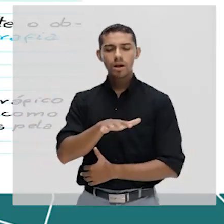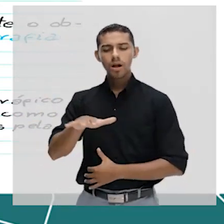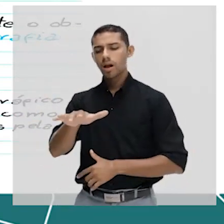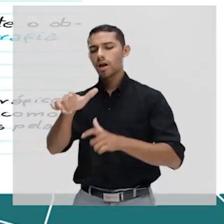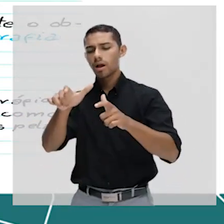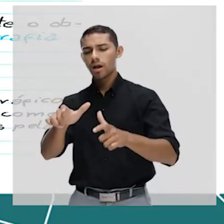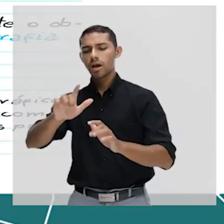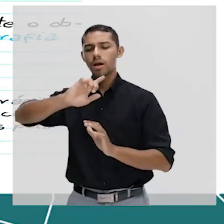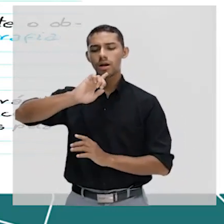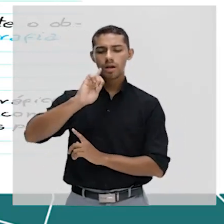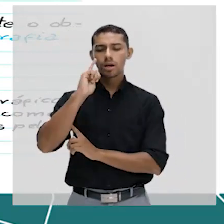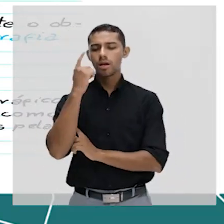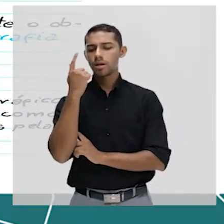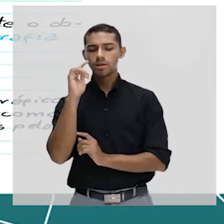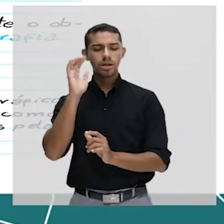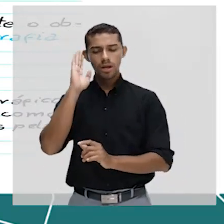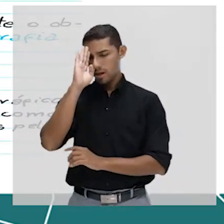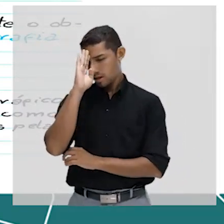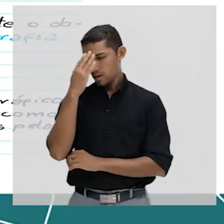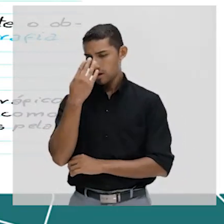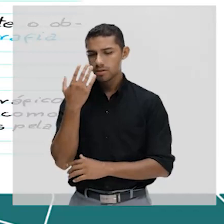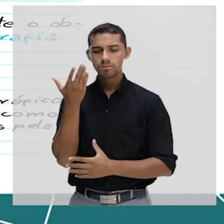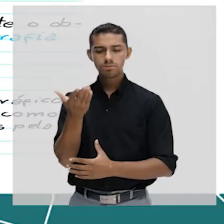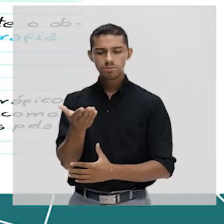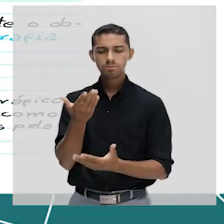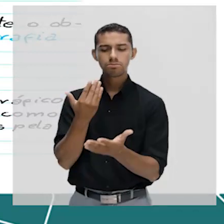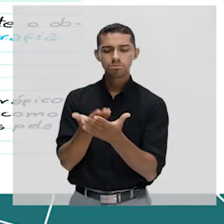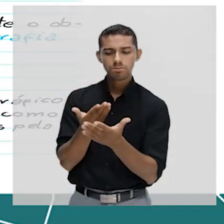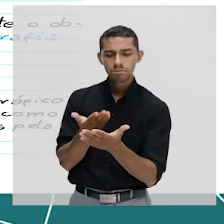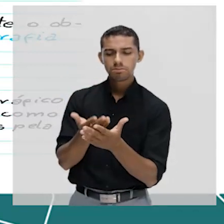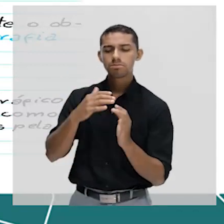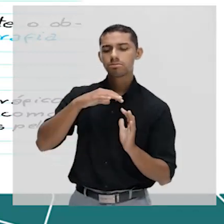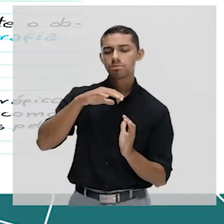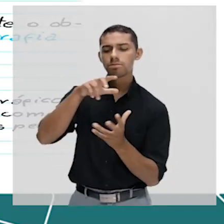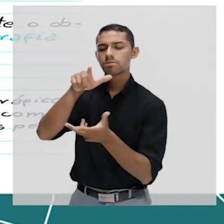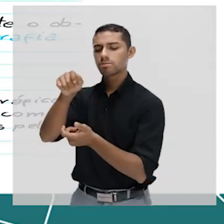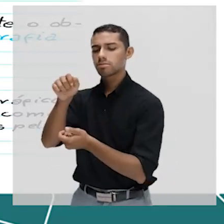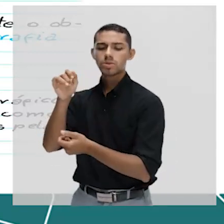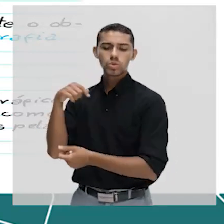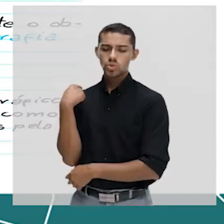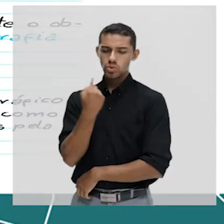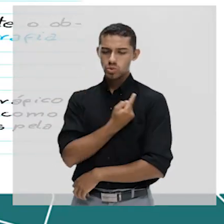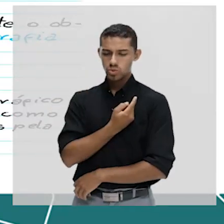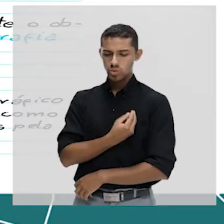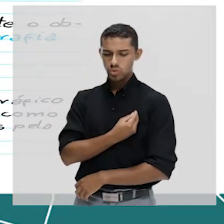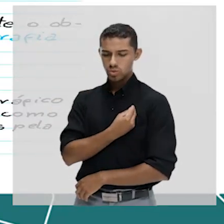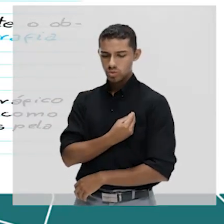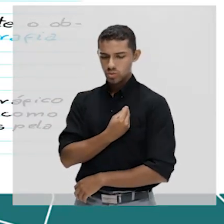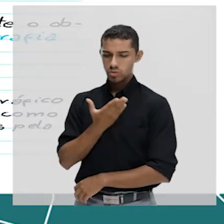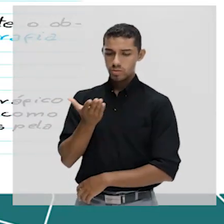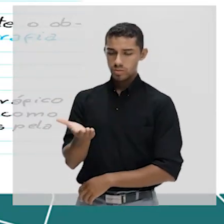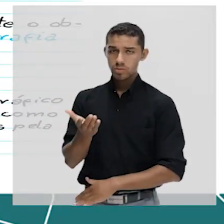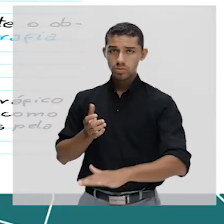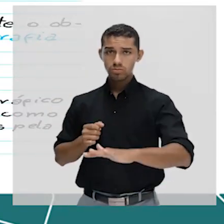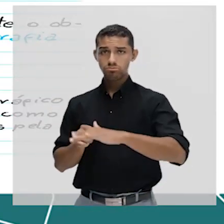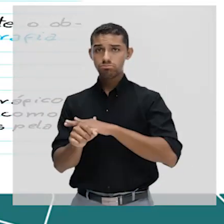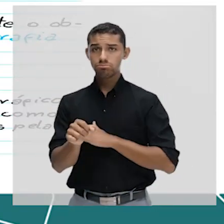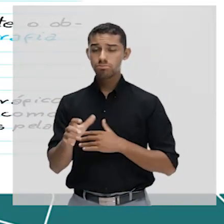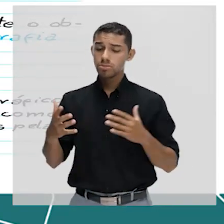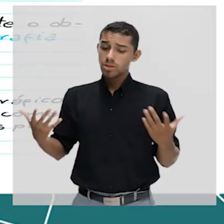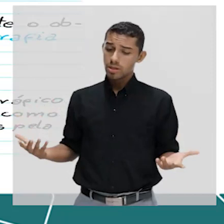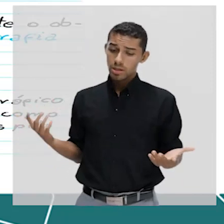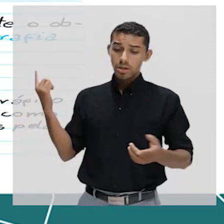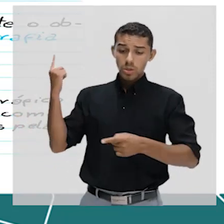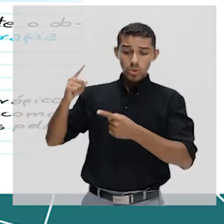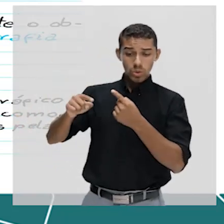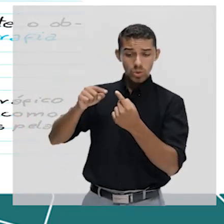geográfico é o objeto principal de estudo da geografia, não esqueça isso, que nós compomos esse espaço geográfico, tá certo? E ele é um